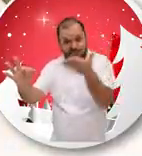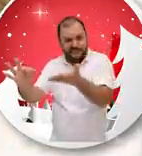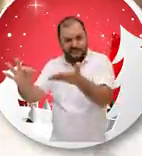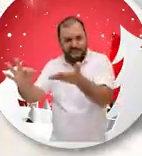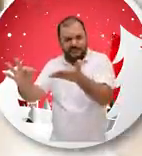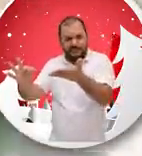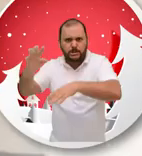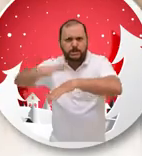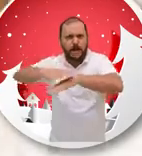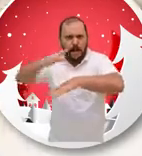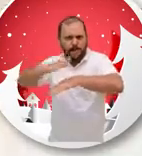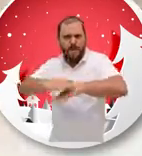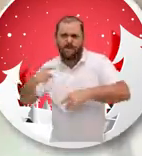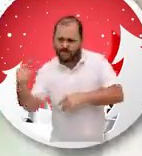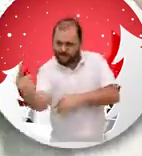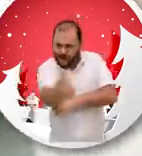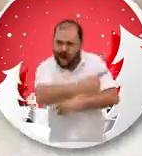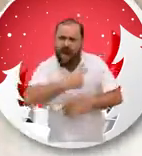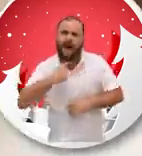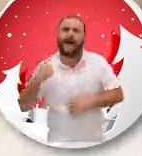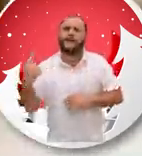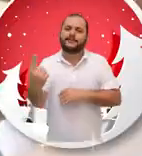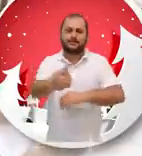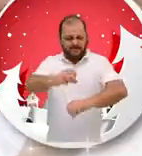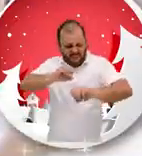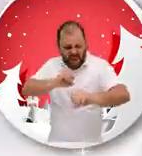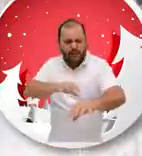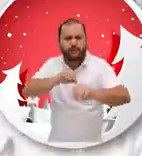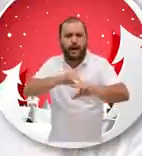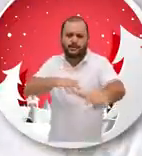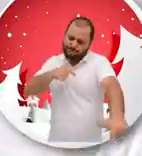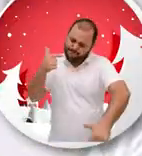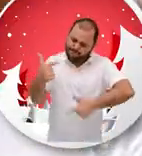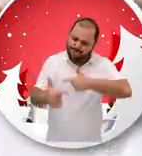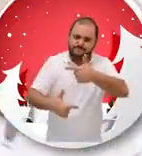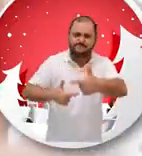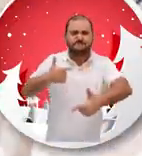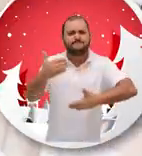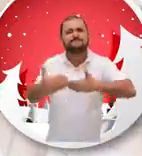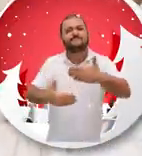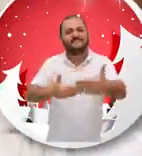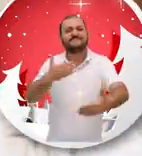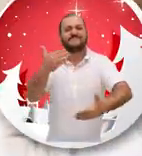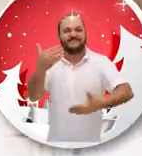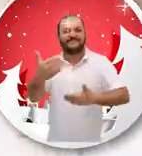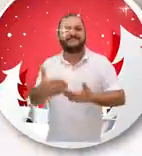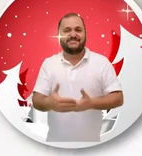UFT depende só da gente. A educação é ação.